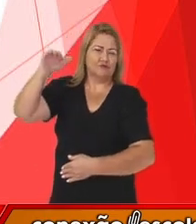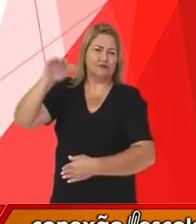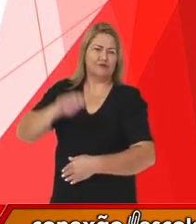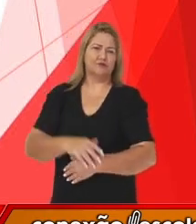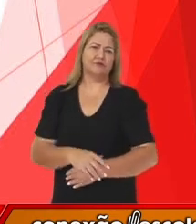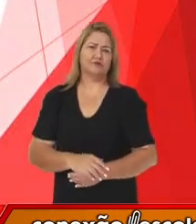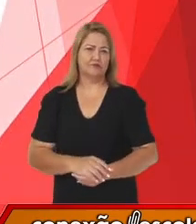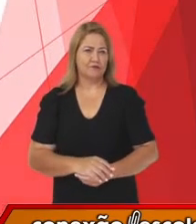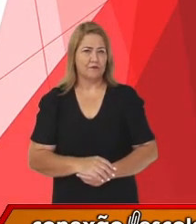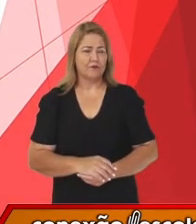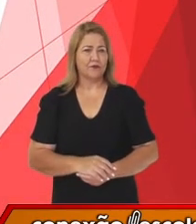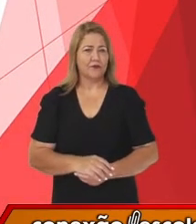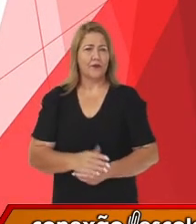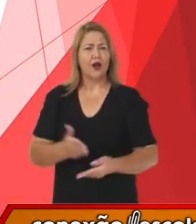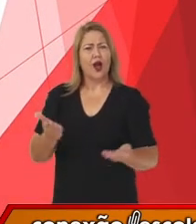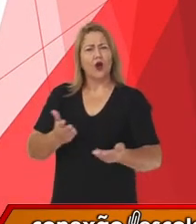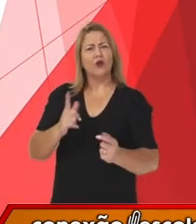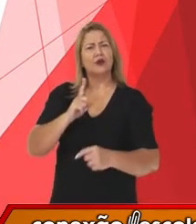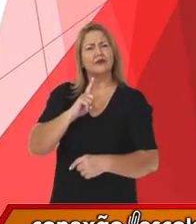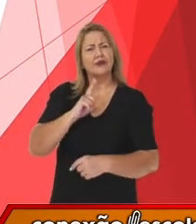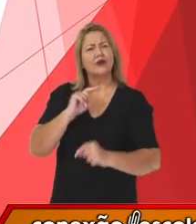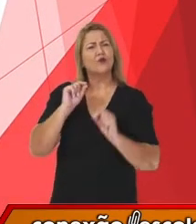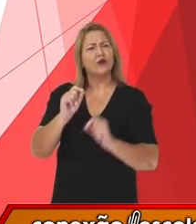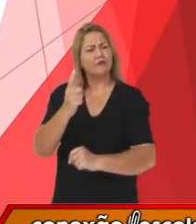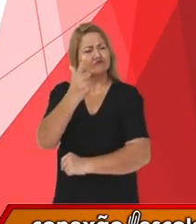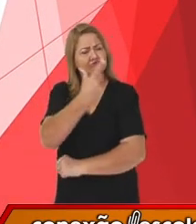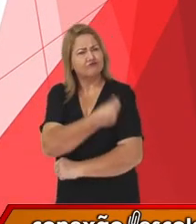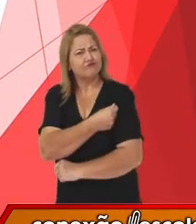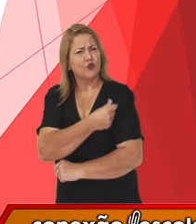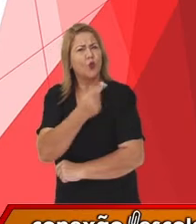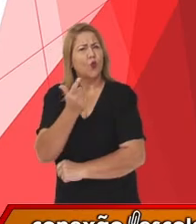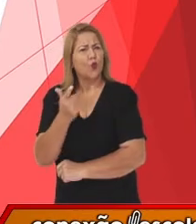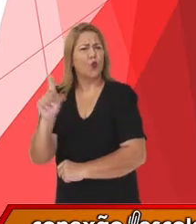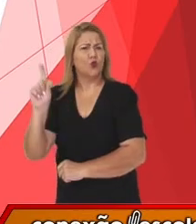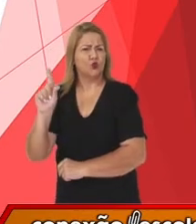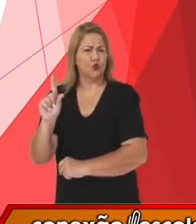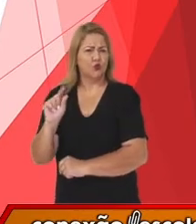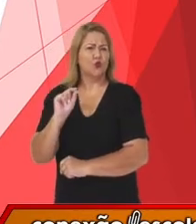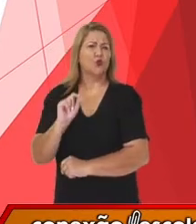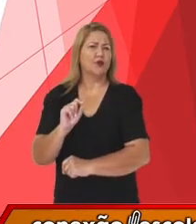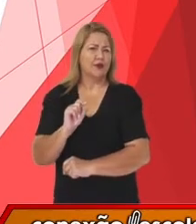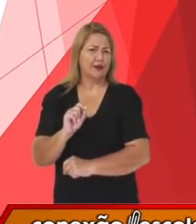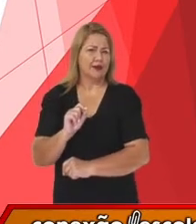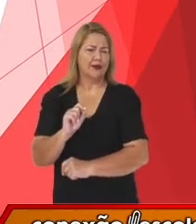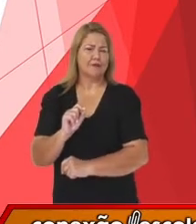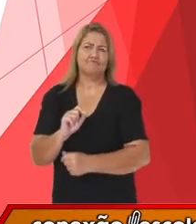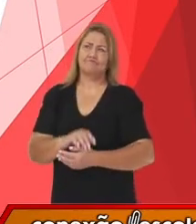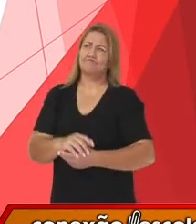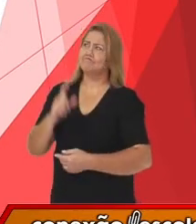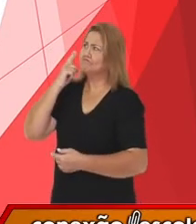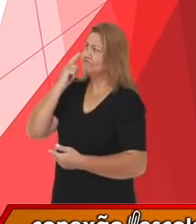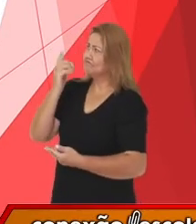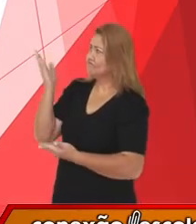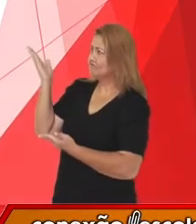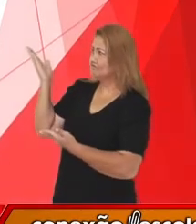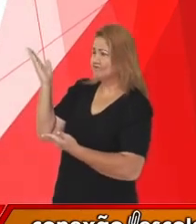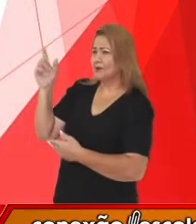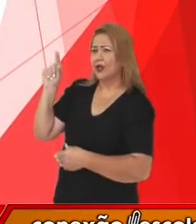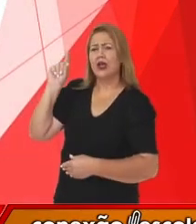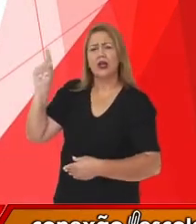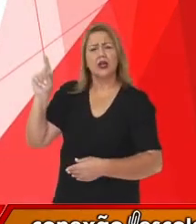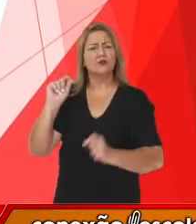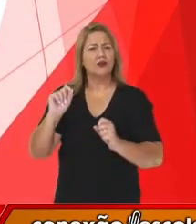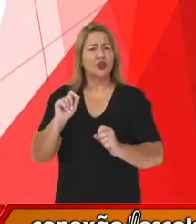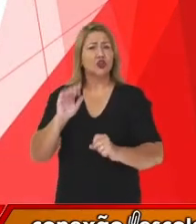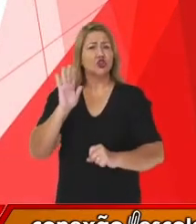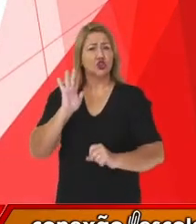Agora, existe um outro tipo de imunização que nós chamamos de imunização passiva, que ela está ligada numa situação em que a gente já tenha